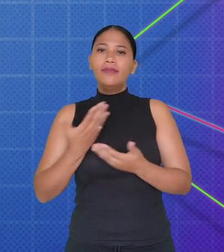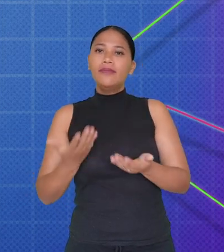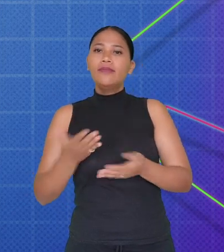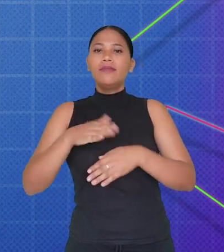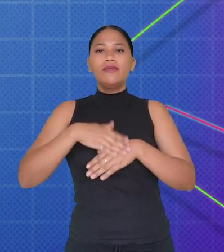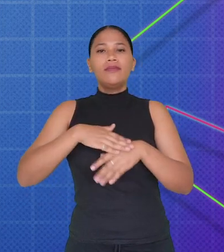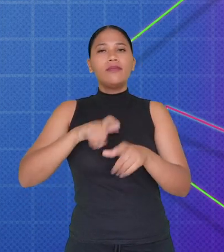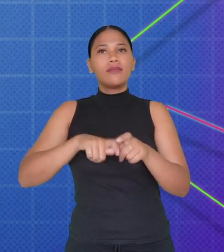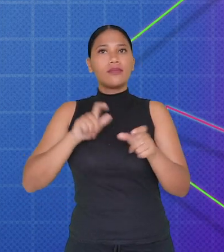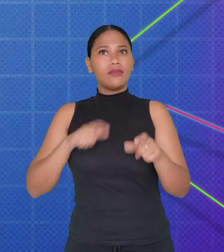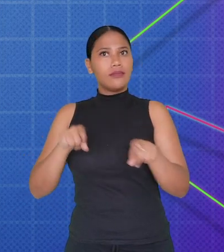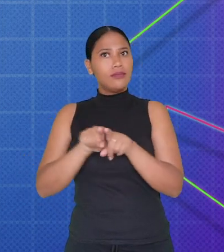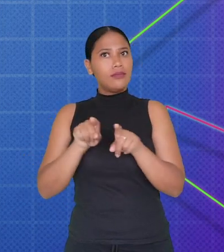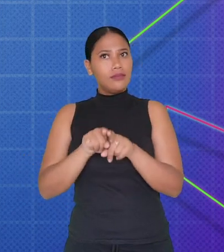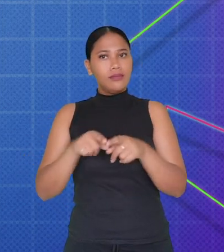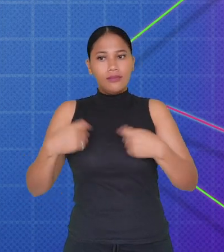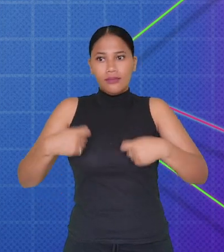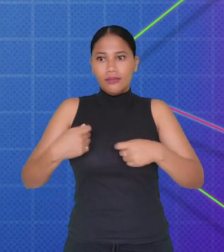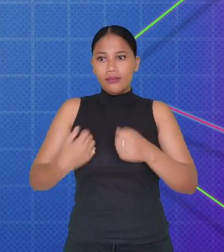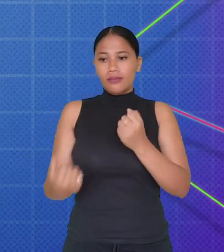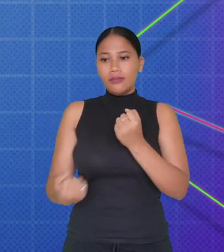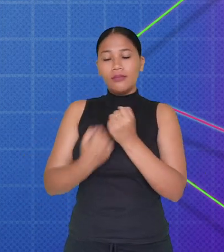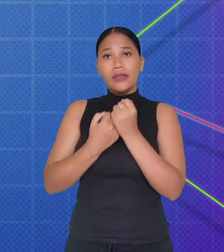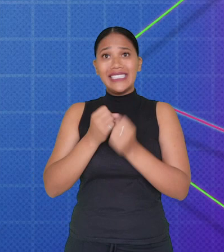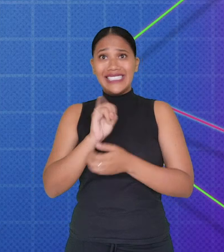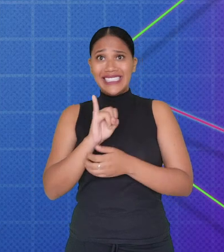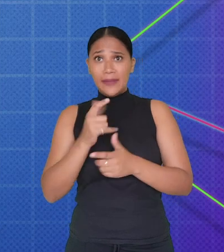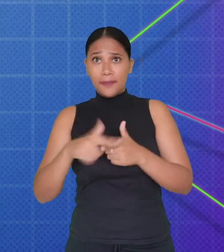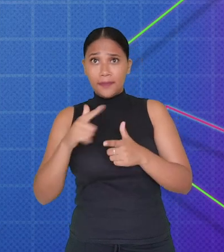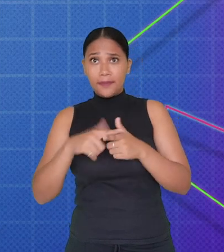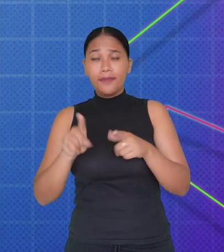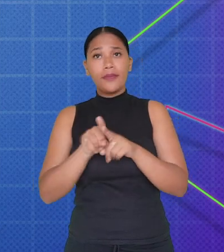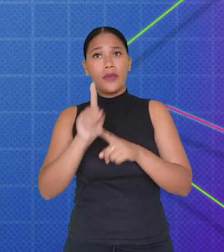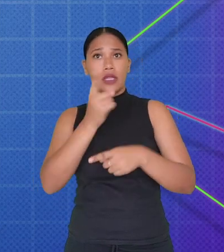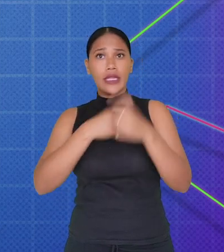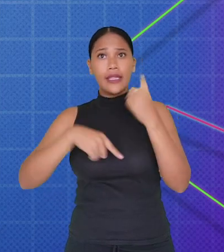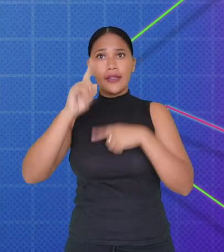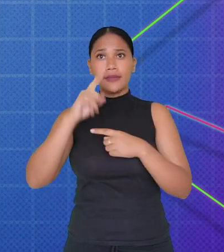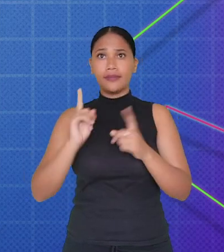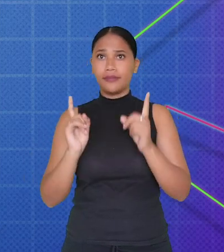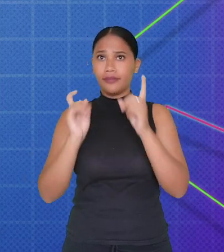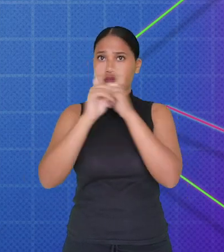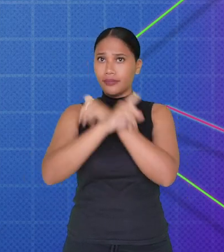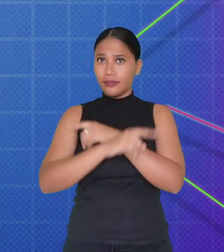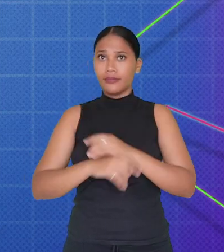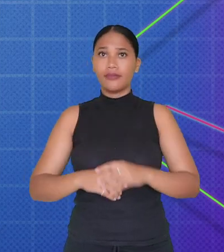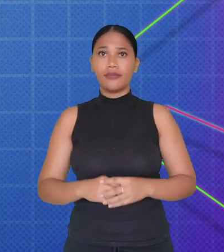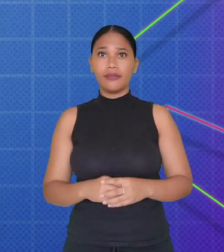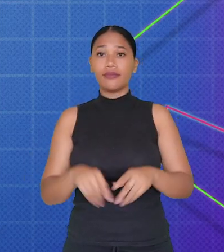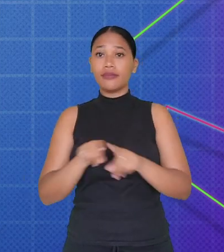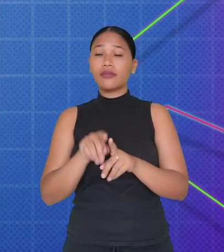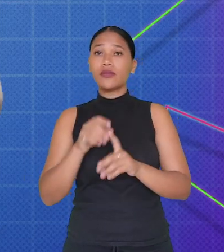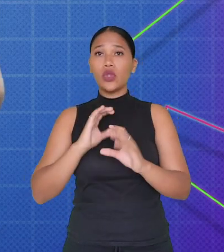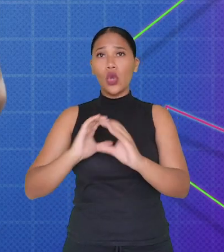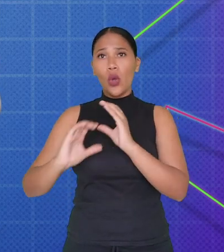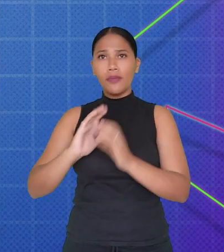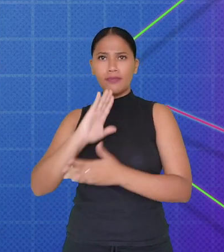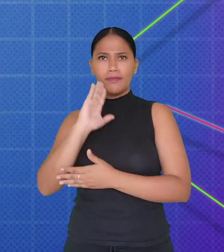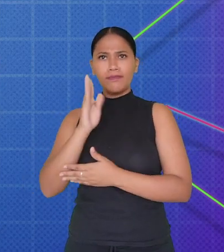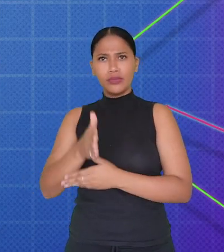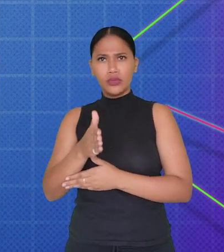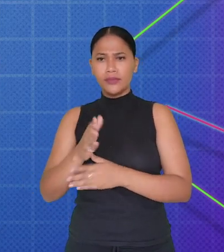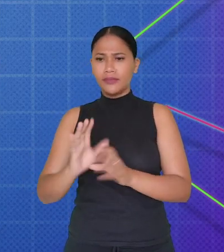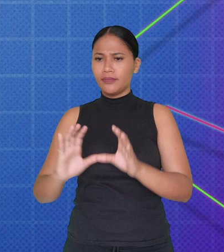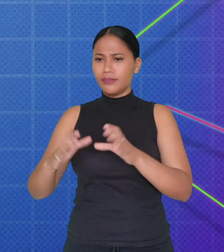mas também tem o suporte necessário para solucionar problemas e superar desafios outro aspecto importante é a